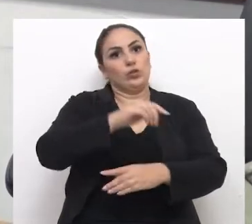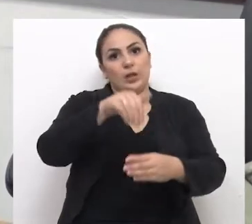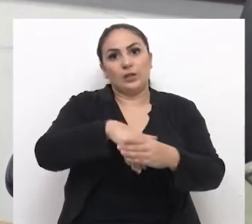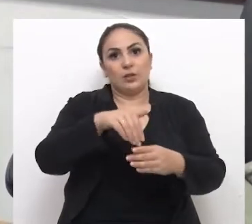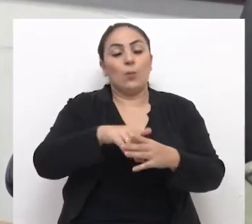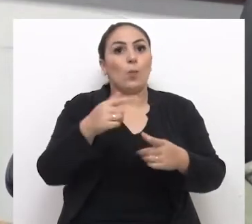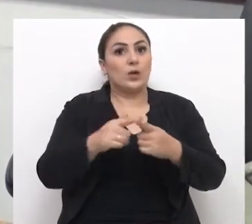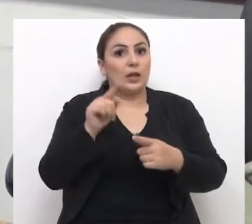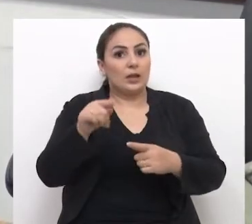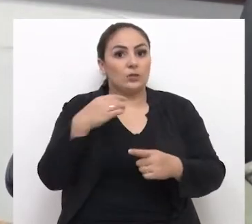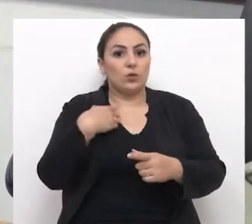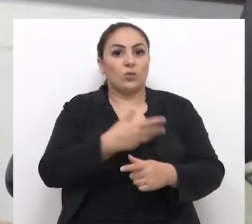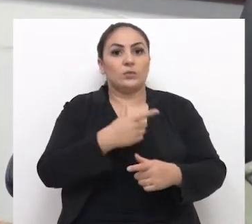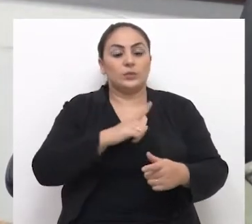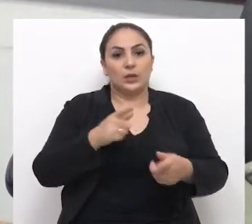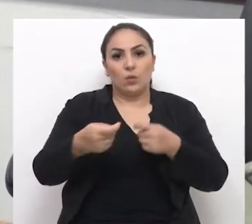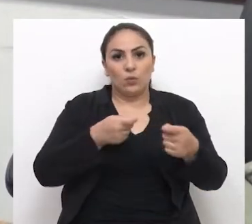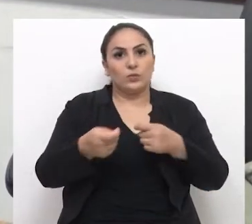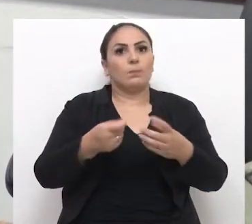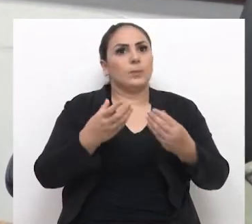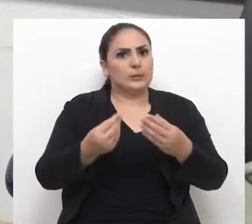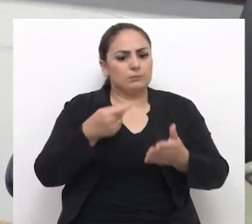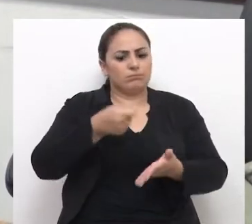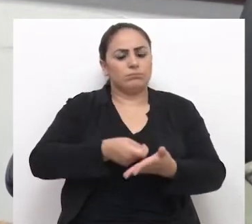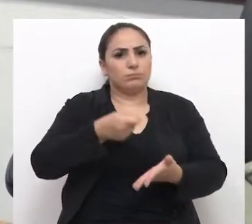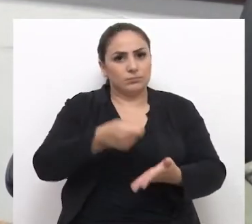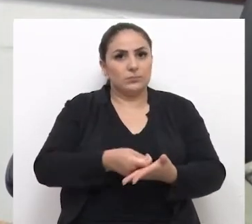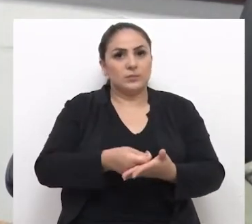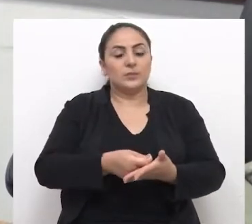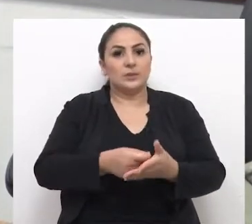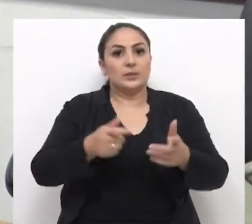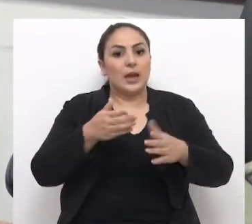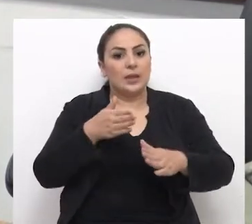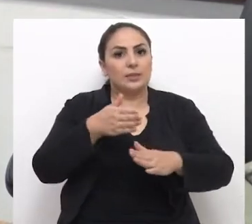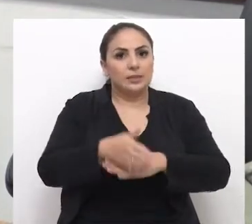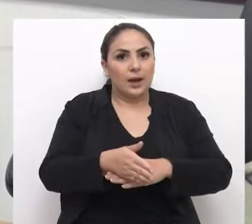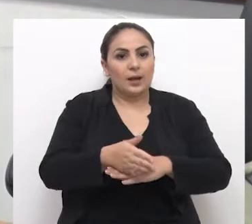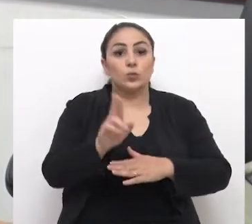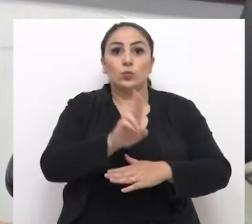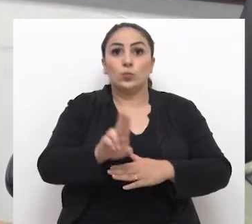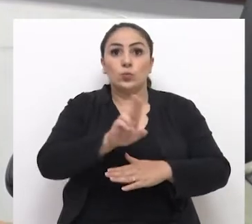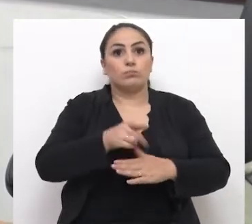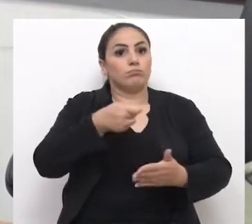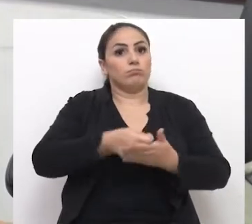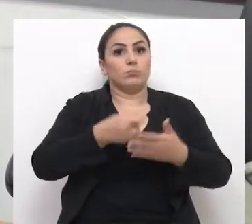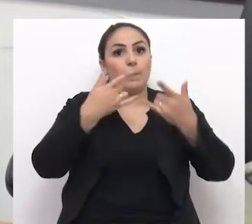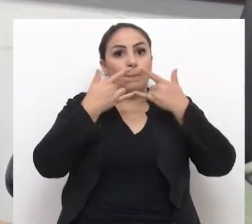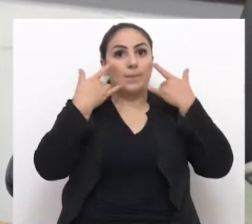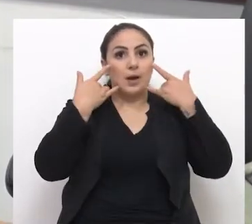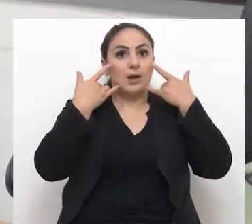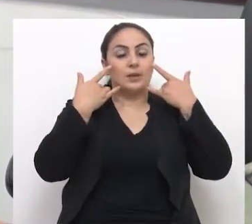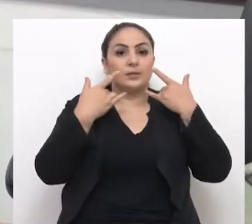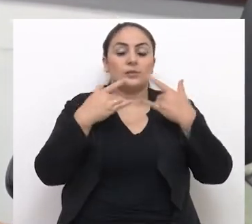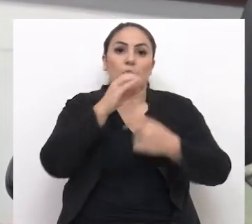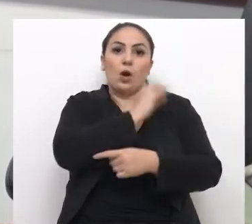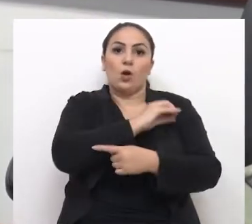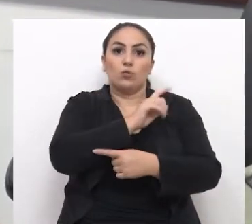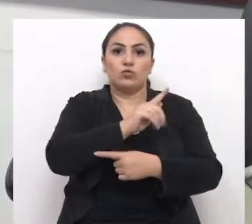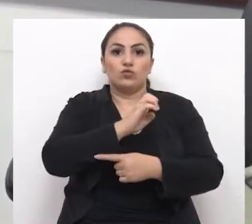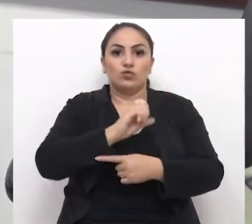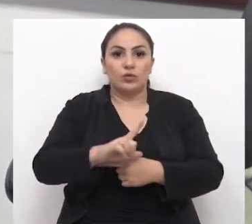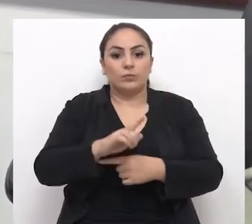eleição, porque lá nós teremos um controle bastante rigoroso de entrada, uso obrigatório de máscara, álcool